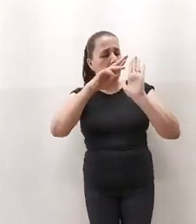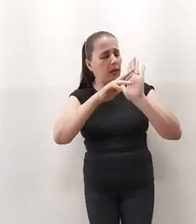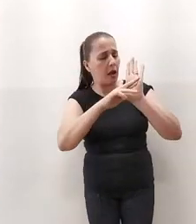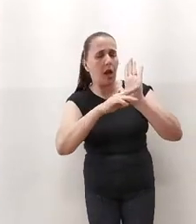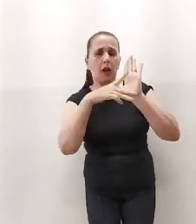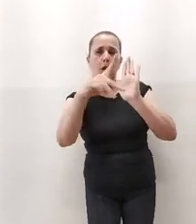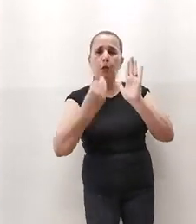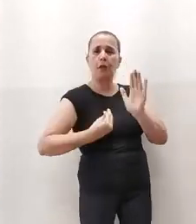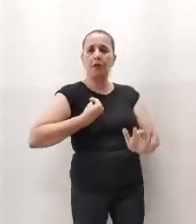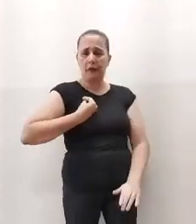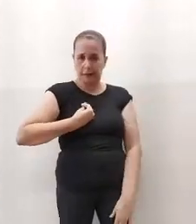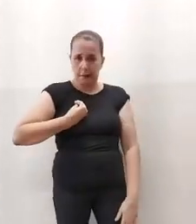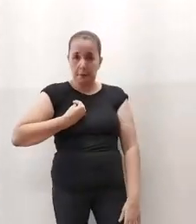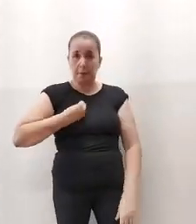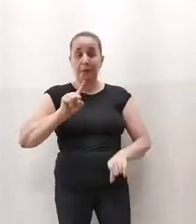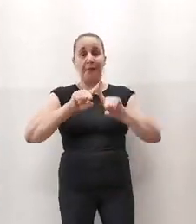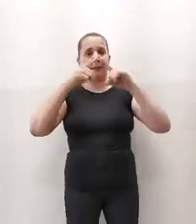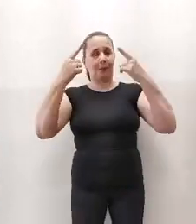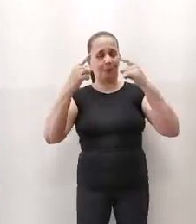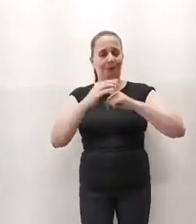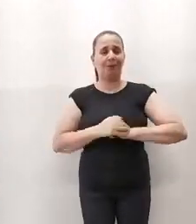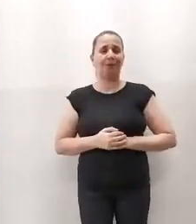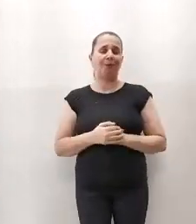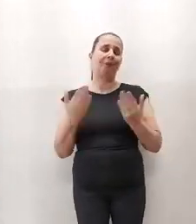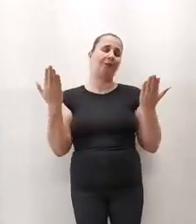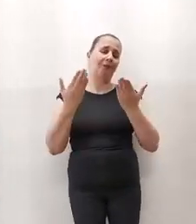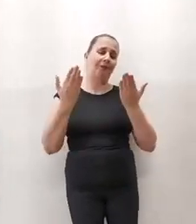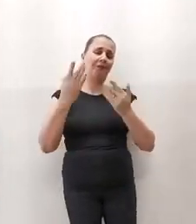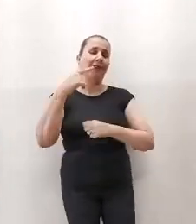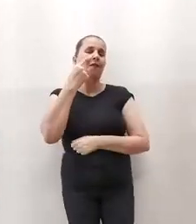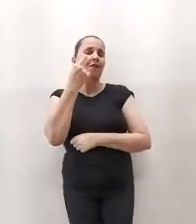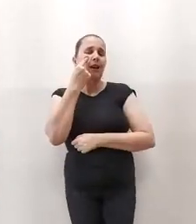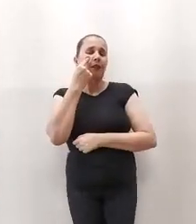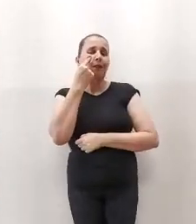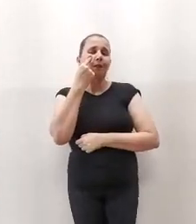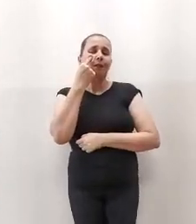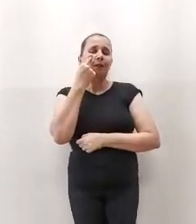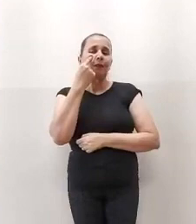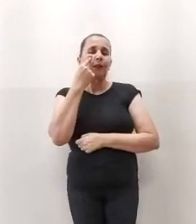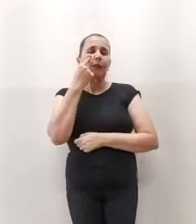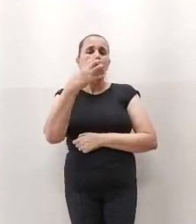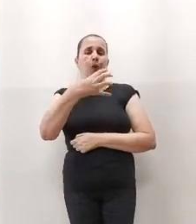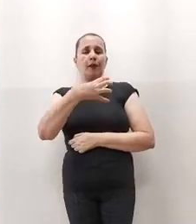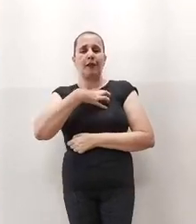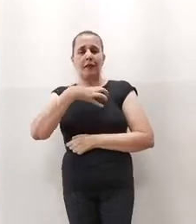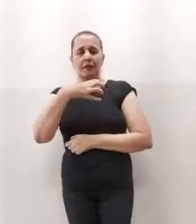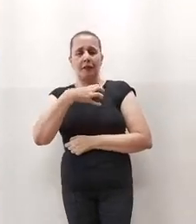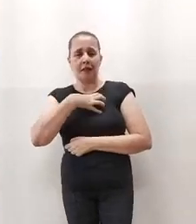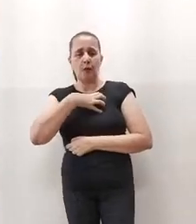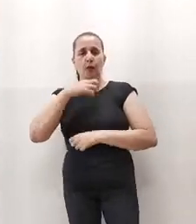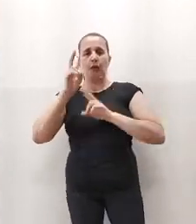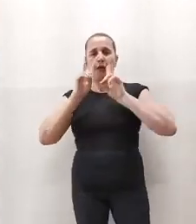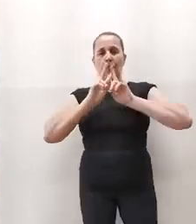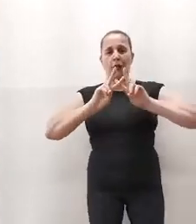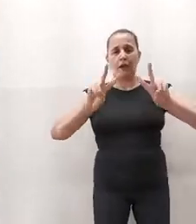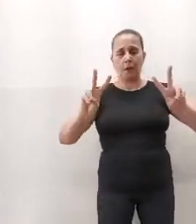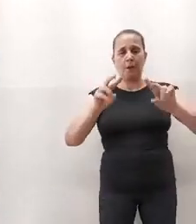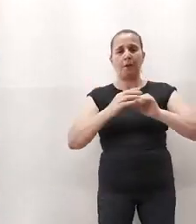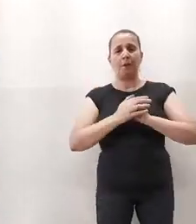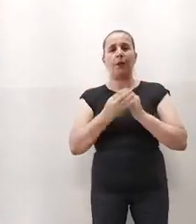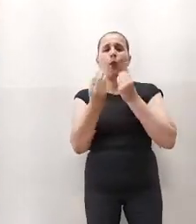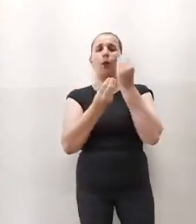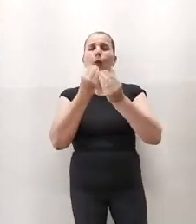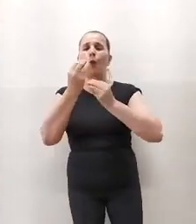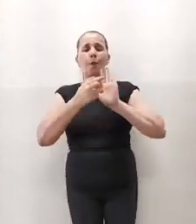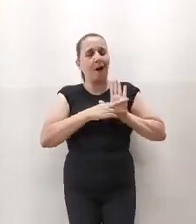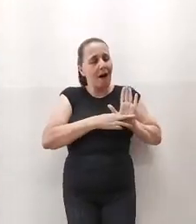a sua vida. Então, agora, veja o sentido de visão aqui como